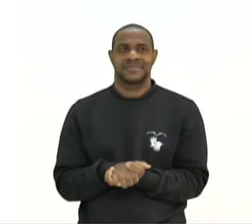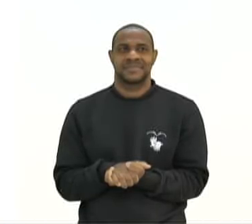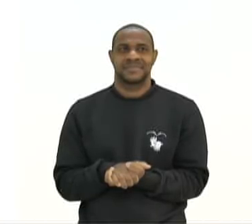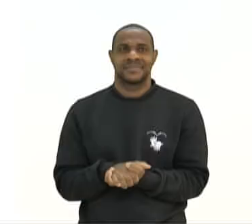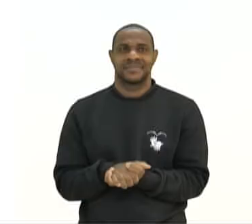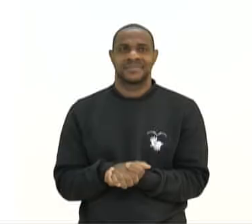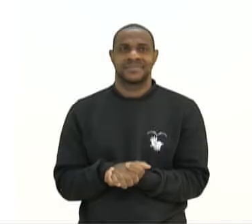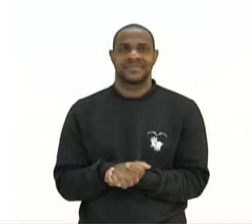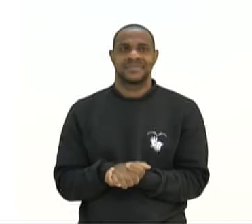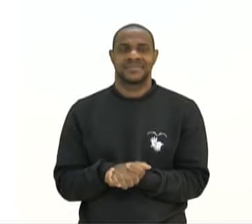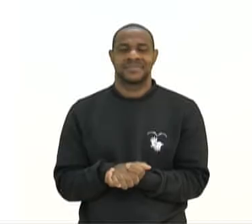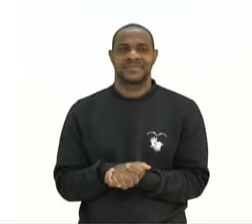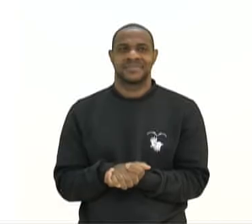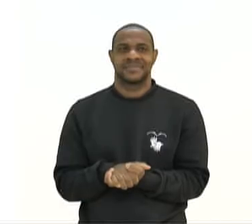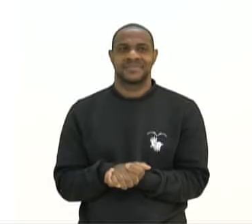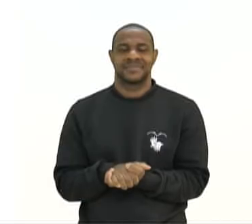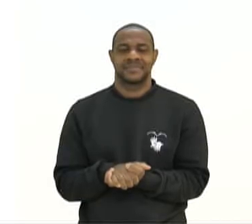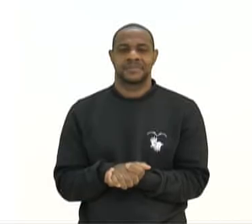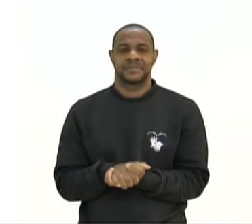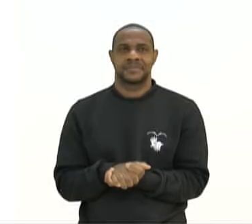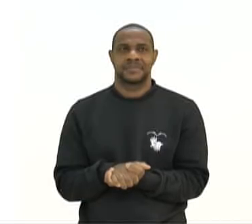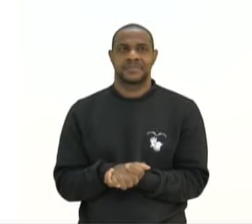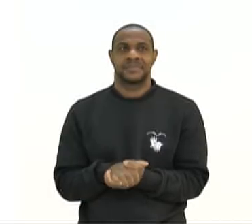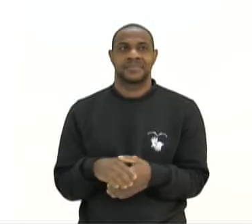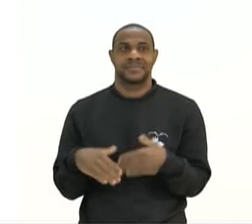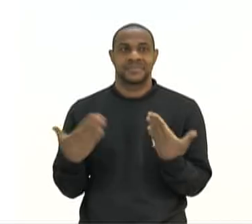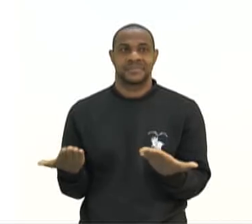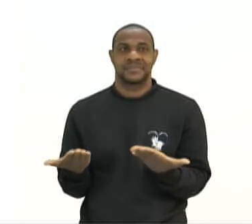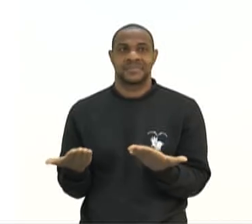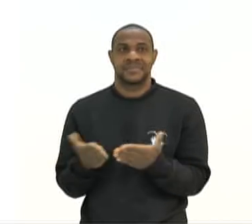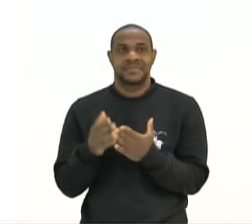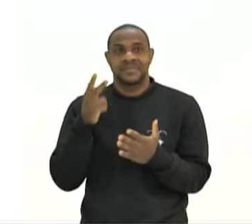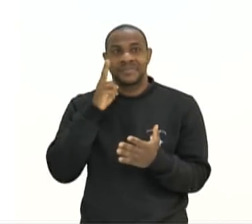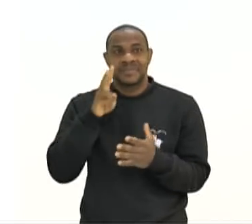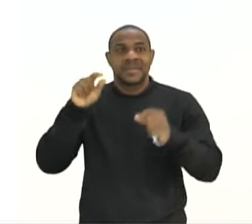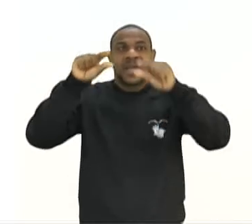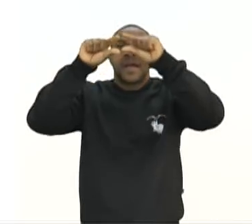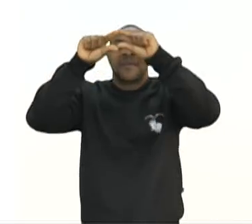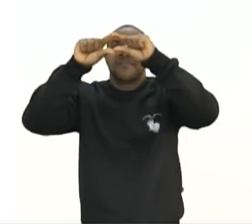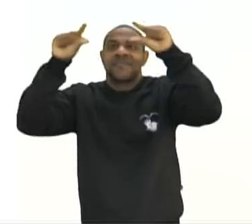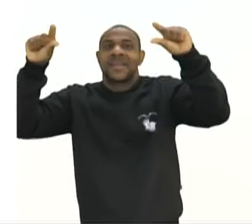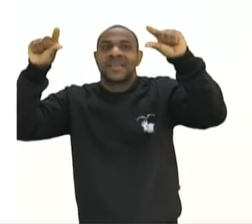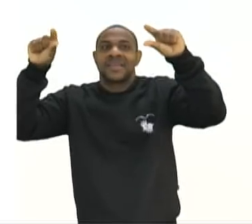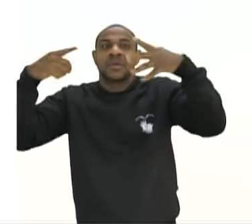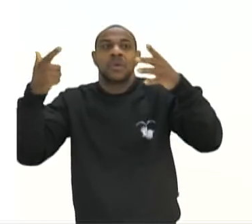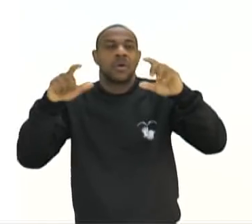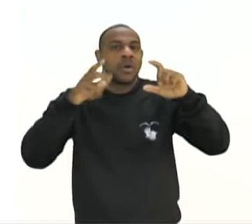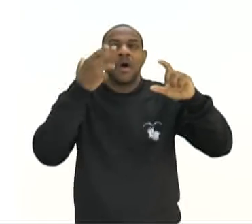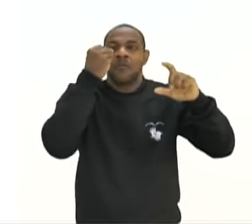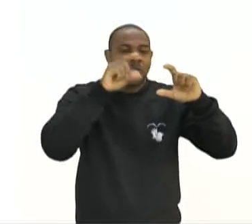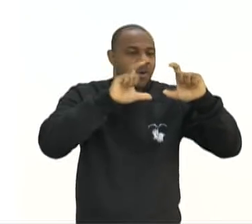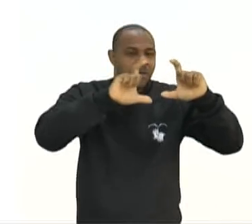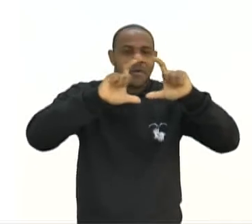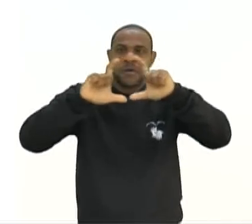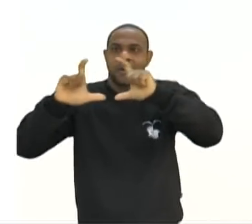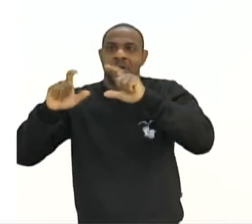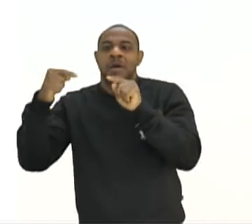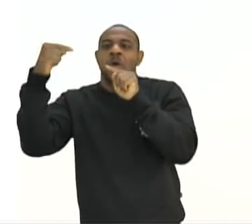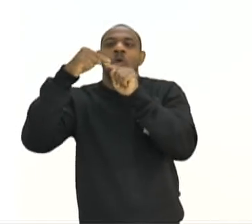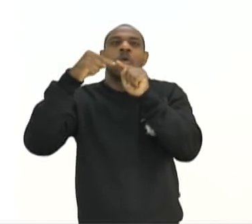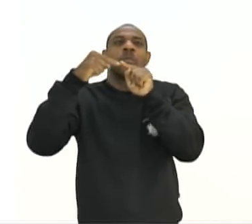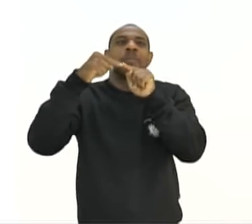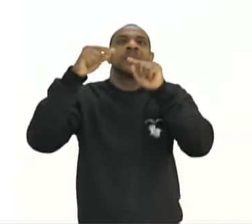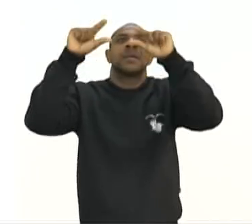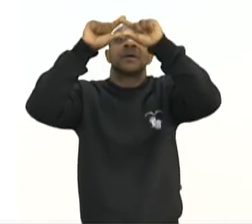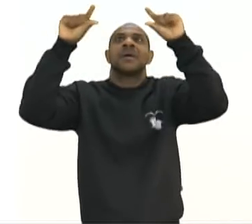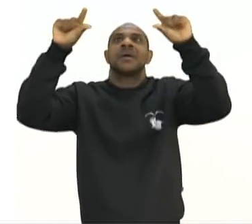picture represents this speech? Então, de acordo com essa frase, qual imagem que